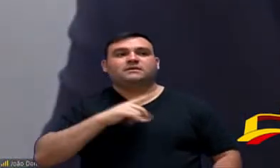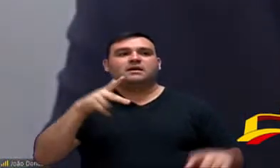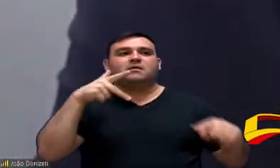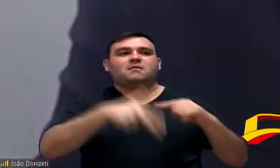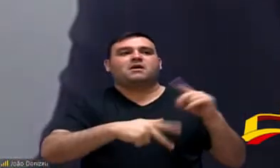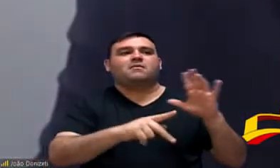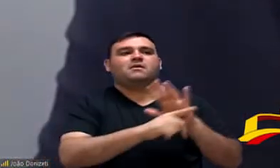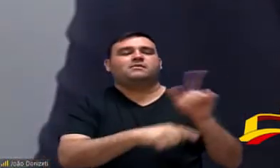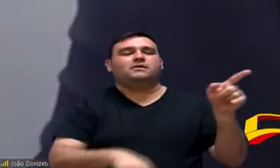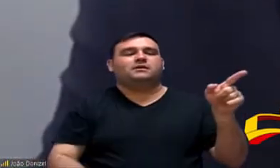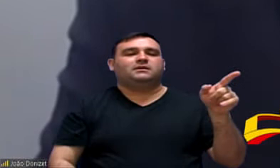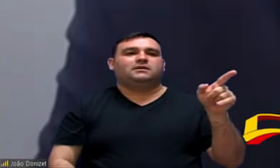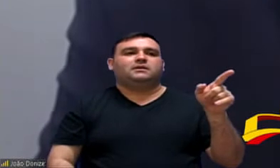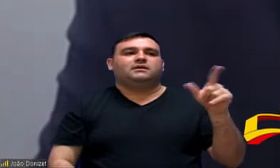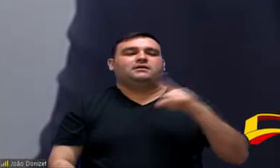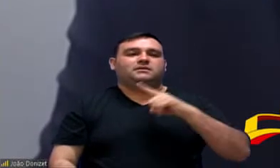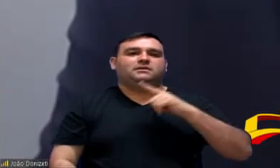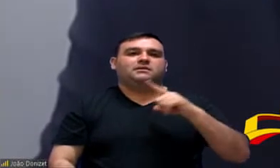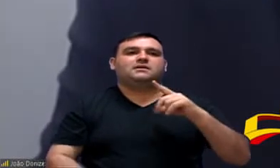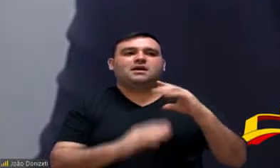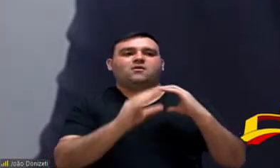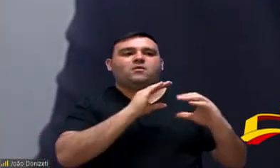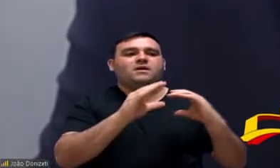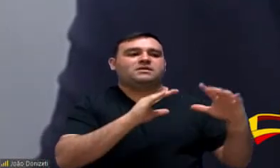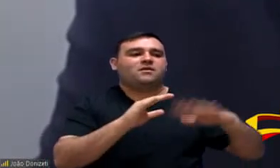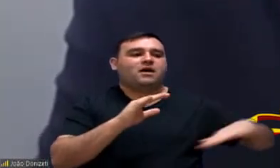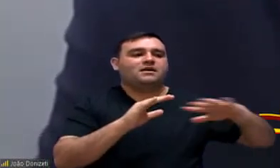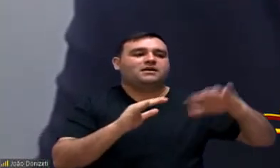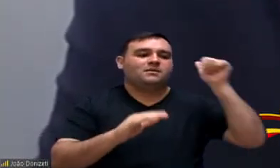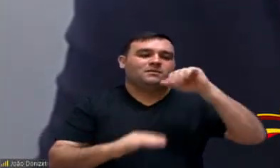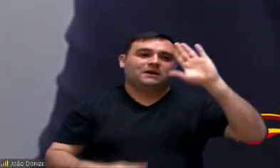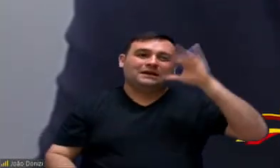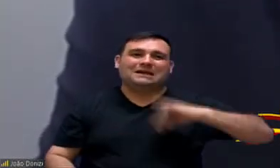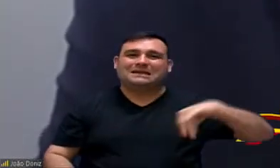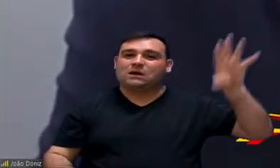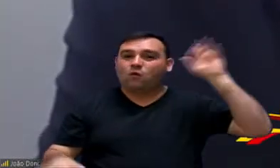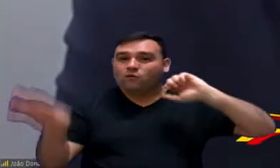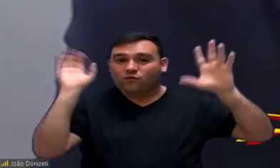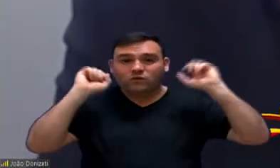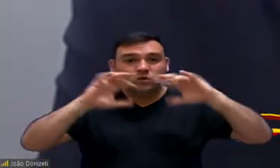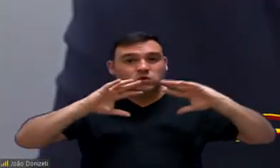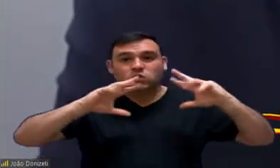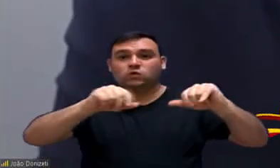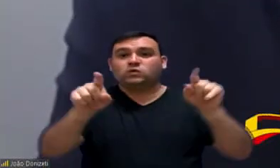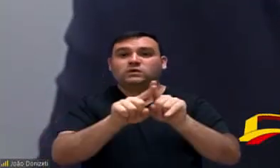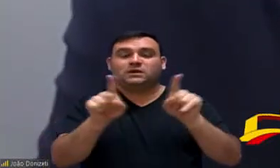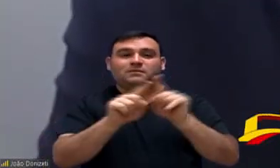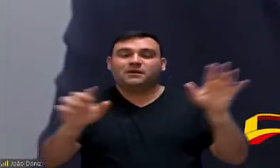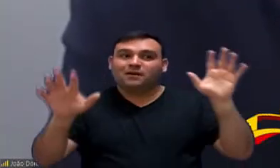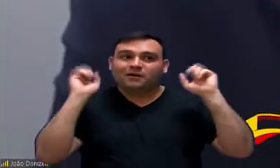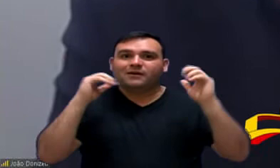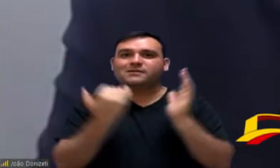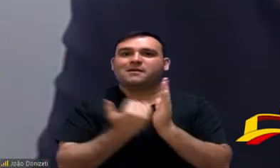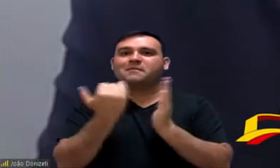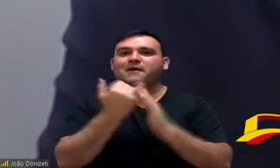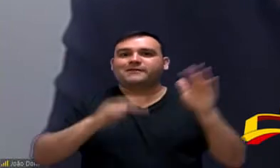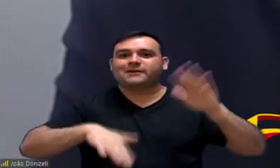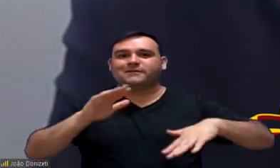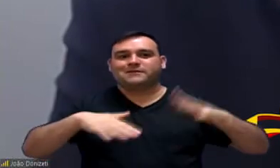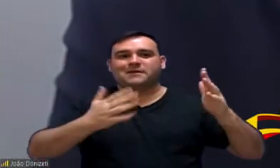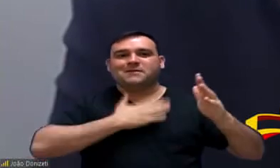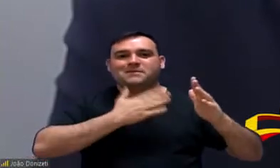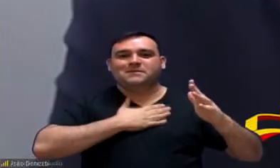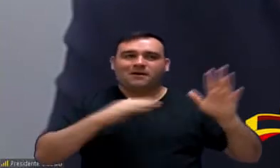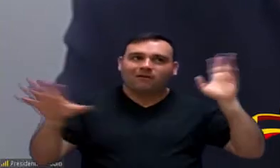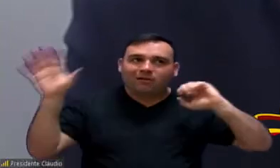com relação à parte de comunicação da vereadora Iara, porque eu estou ouvindo tudo daqui, até ouço até demais daqui da minha parte aqui,